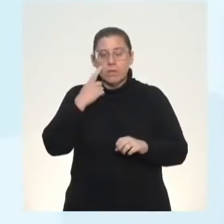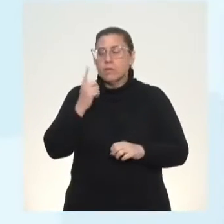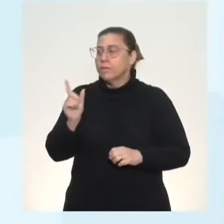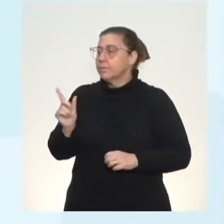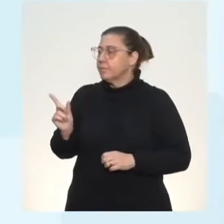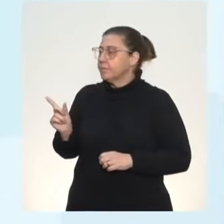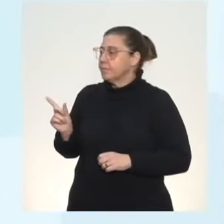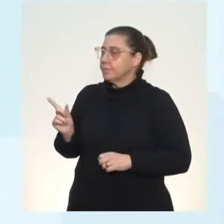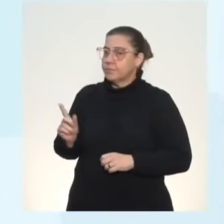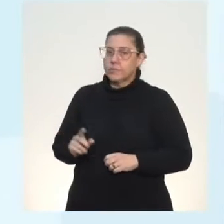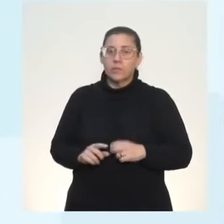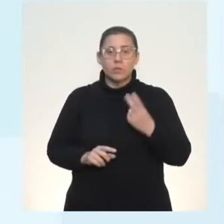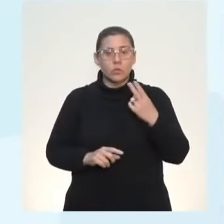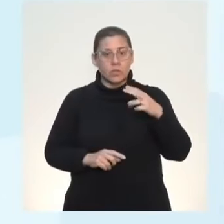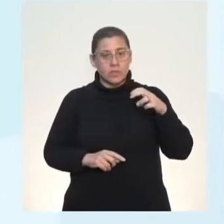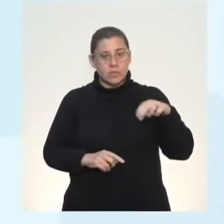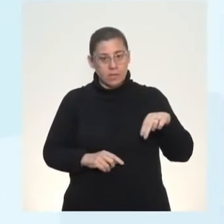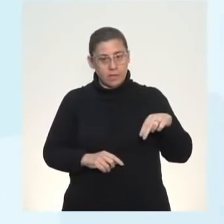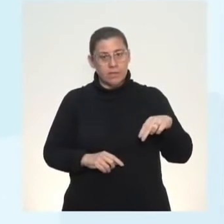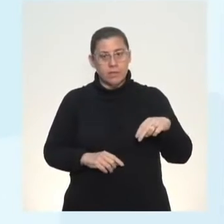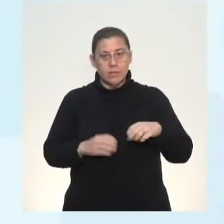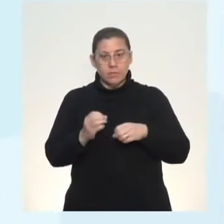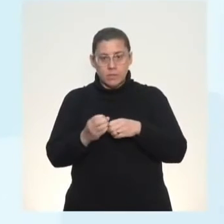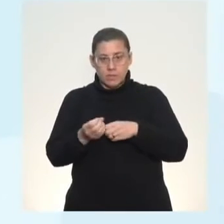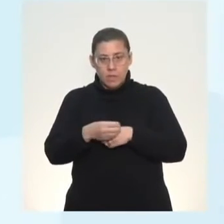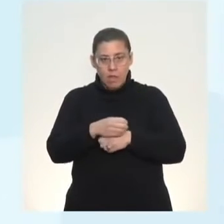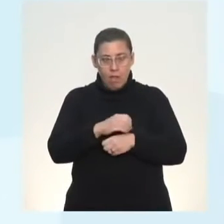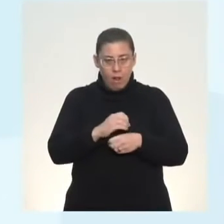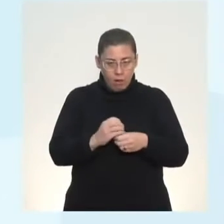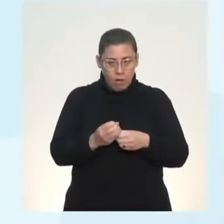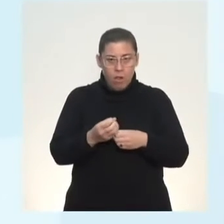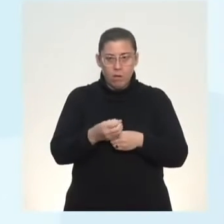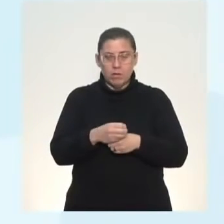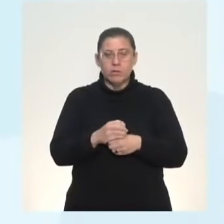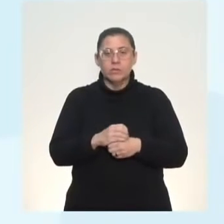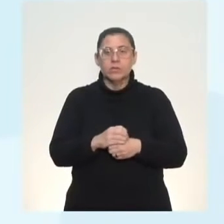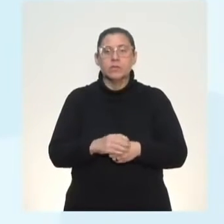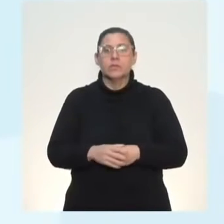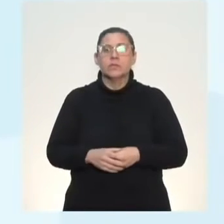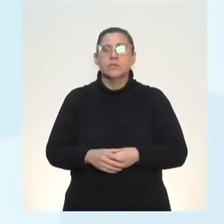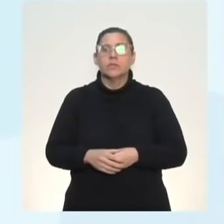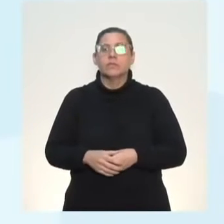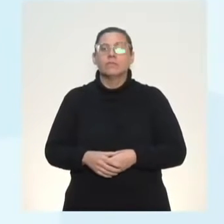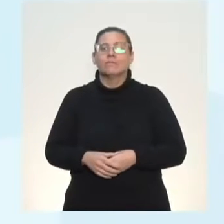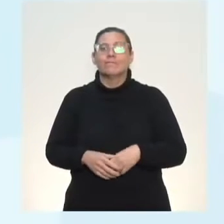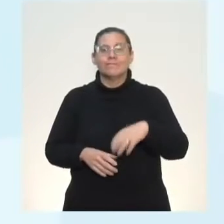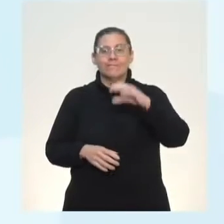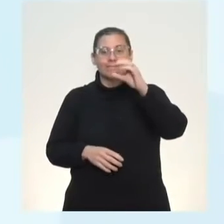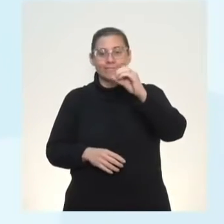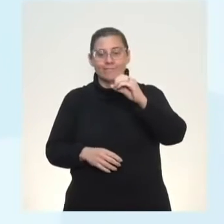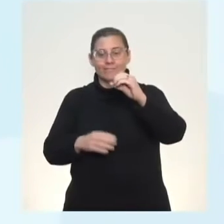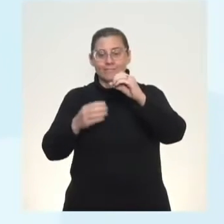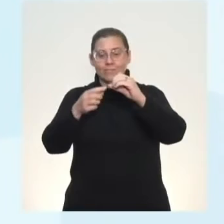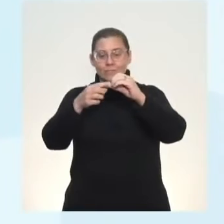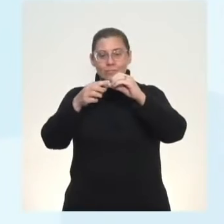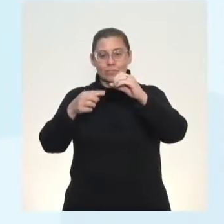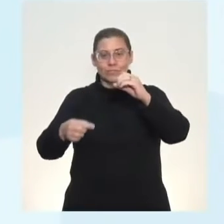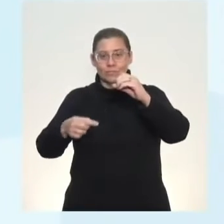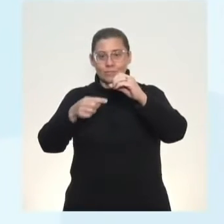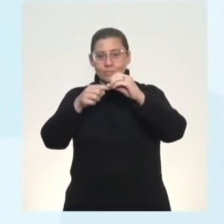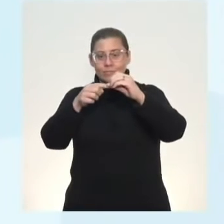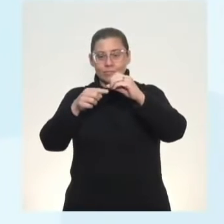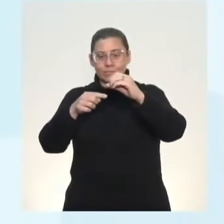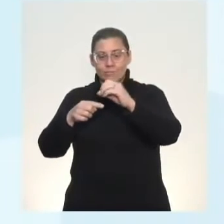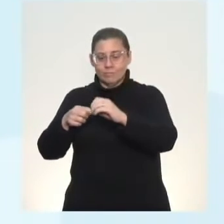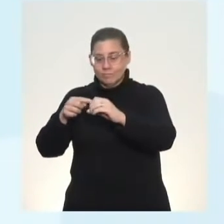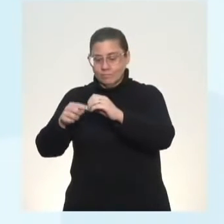uma célula 2N, de novo, né, que vai gerar 2 células 2N, que vão gerar 4 células N.